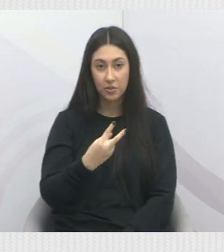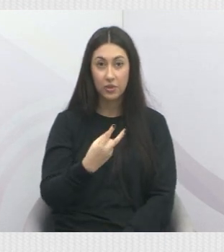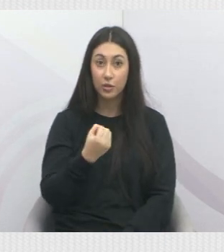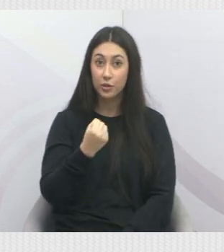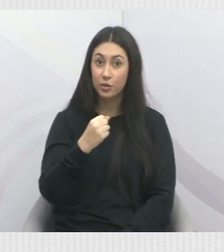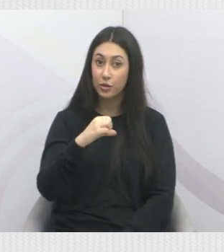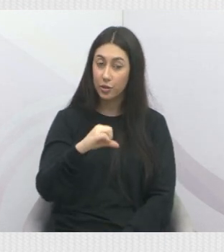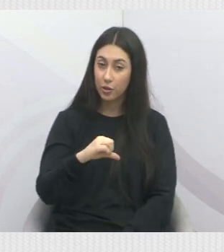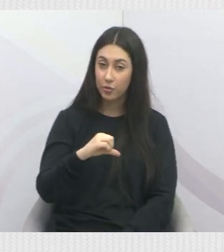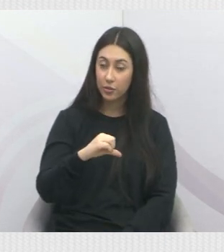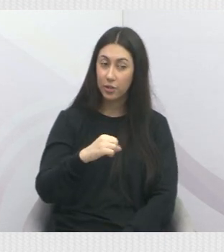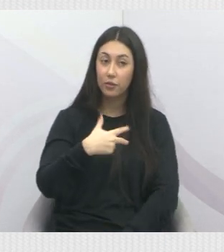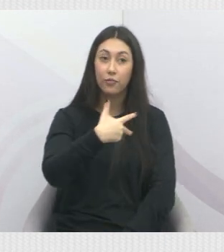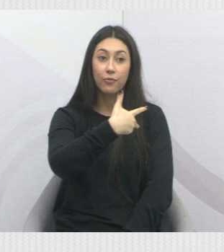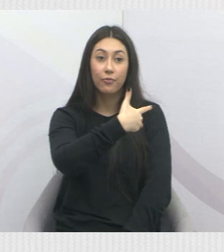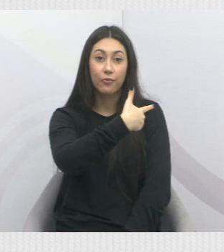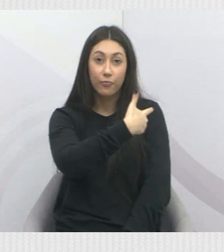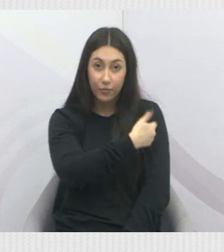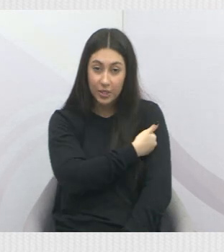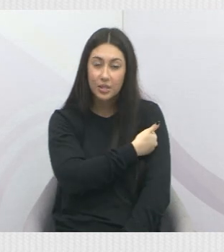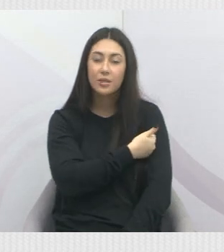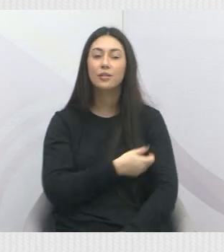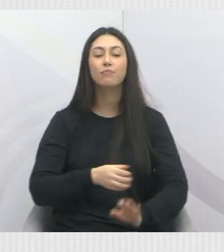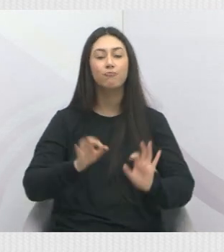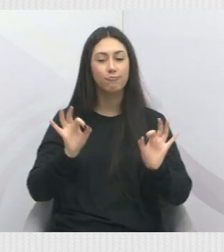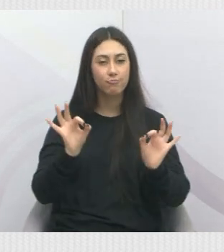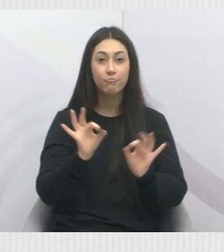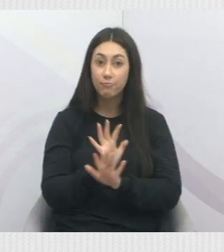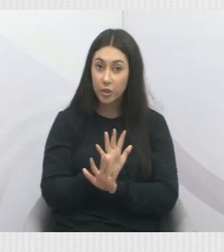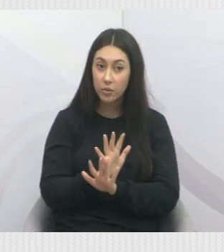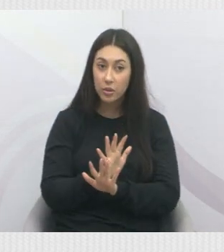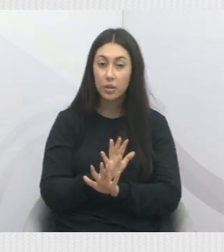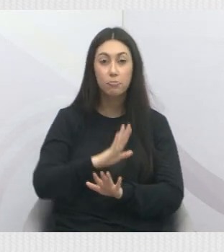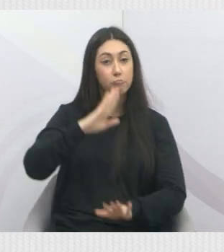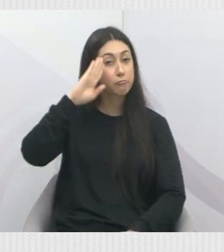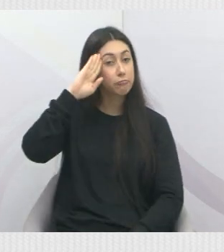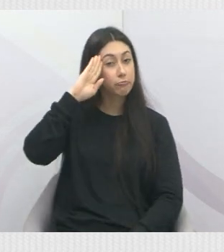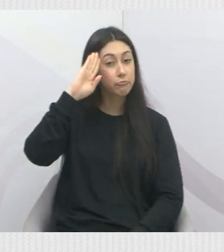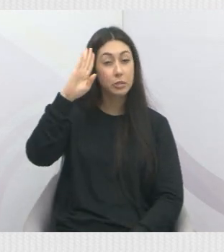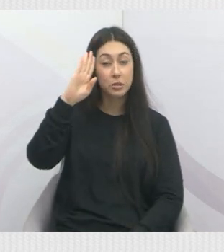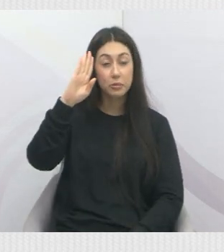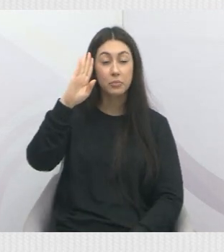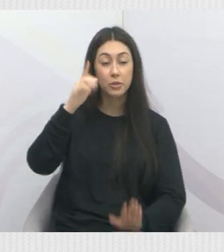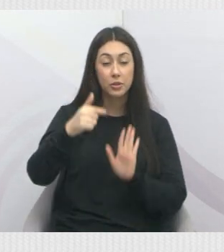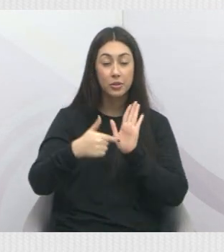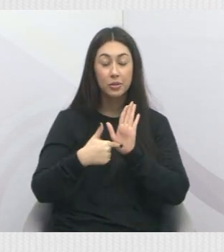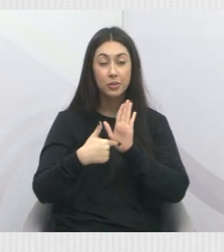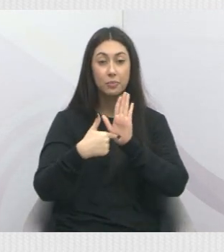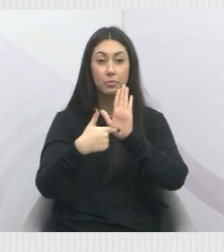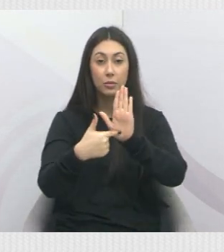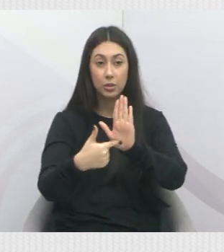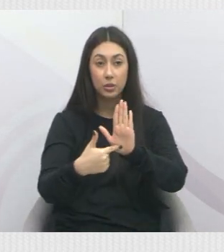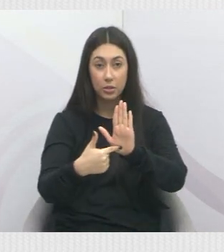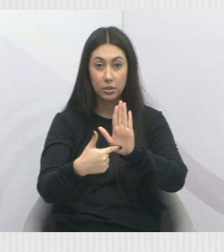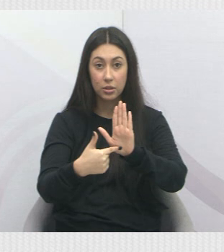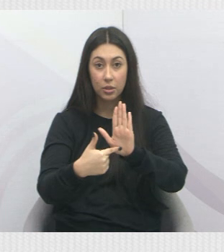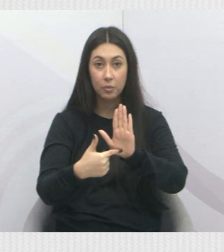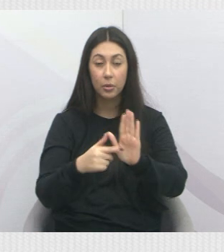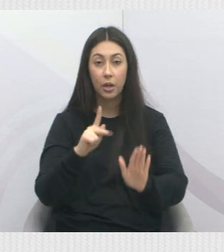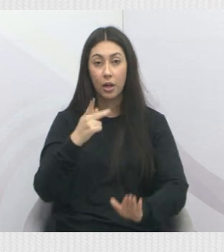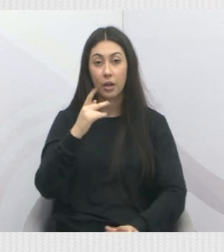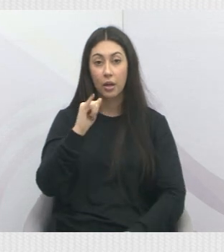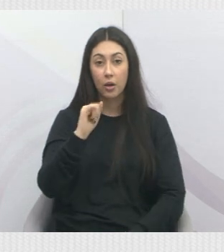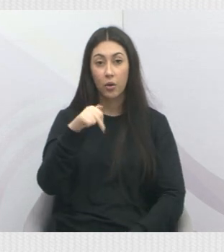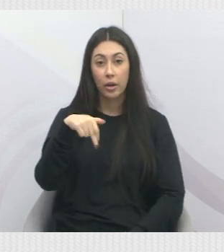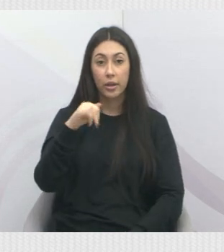64.929 vacinas aplicadas. Em destaque, damos a exemplo a H1N1